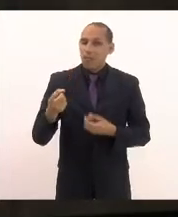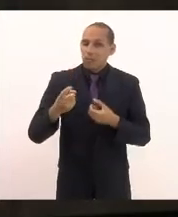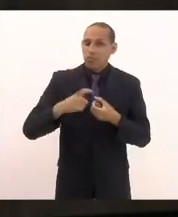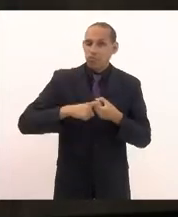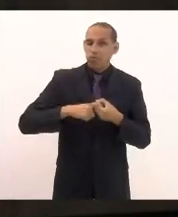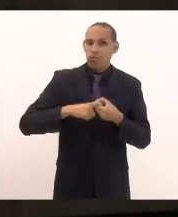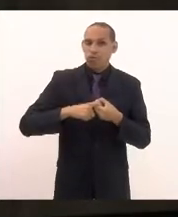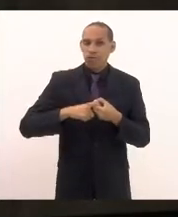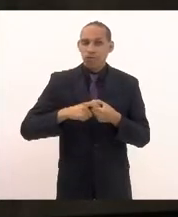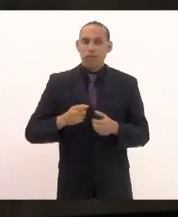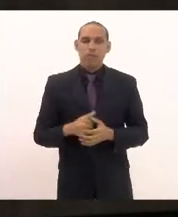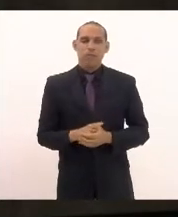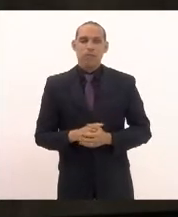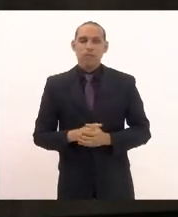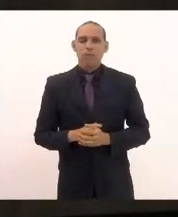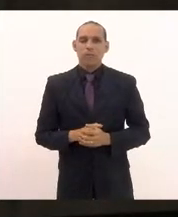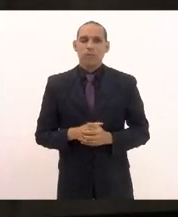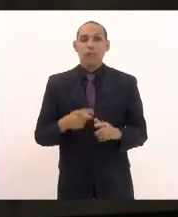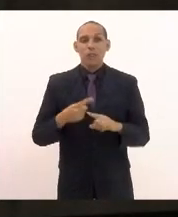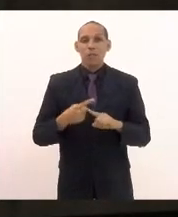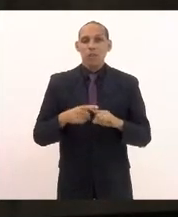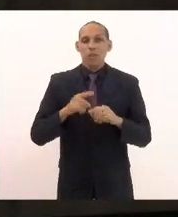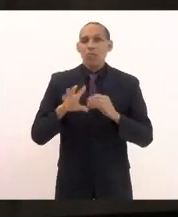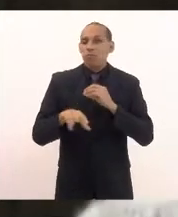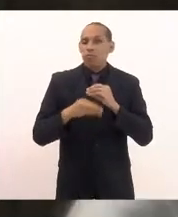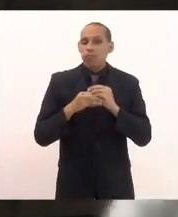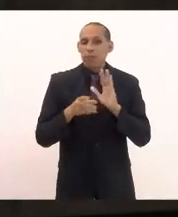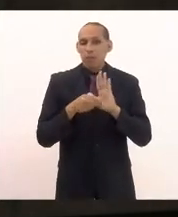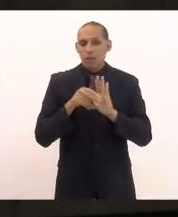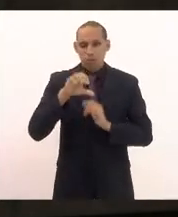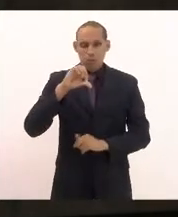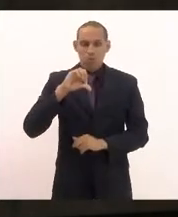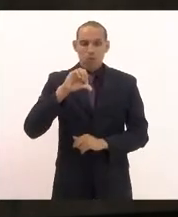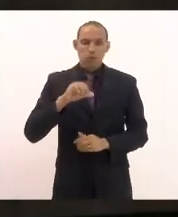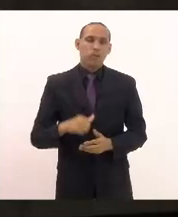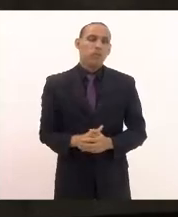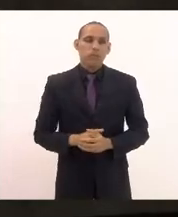lá, porque incluímos a emenda 9,